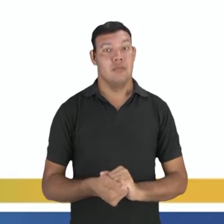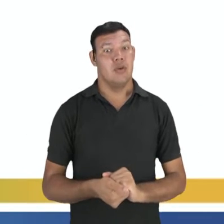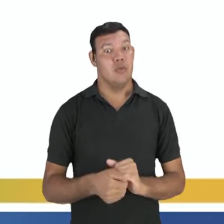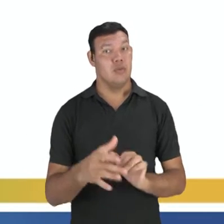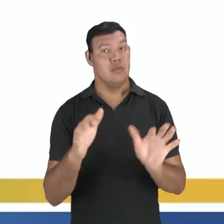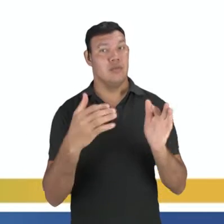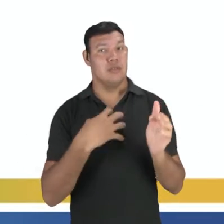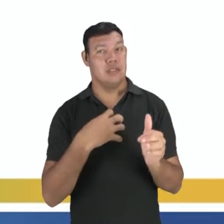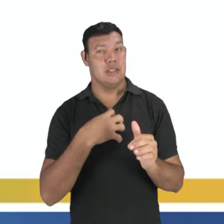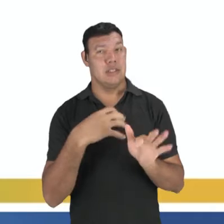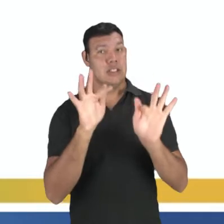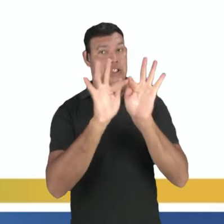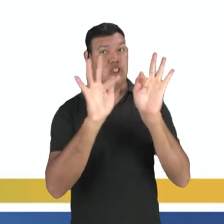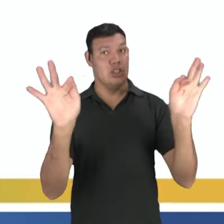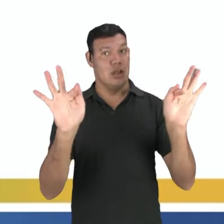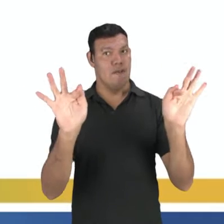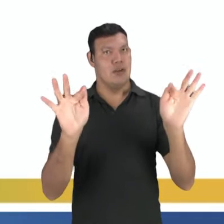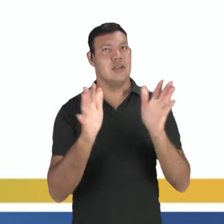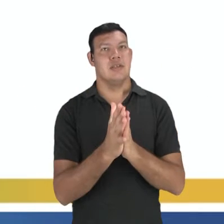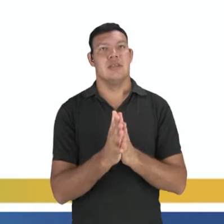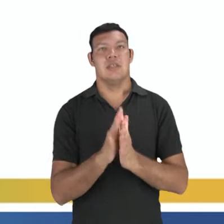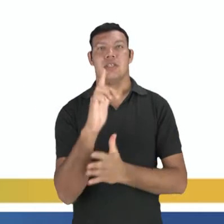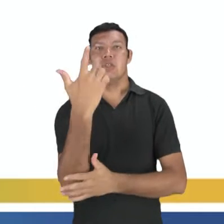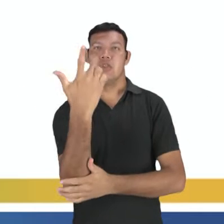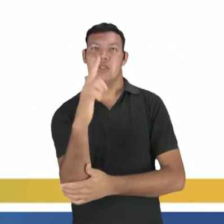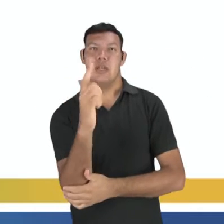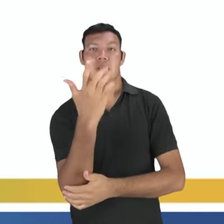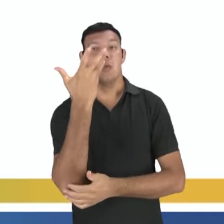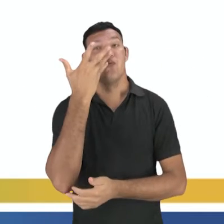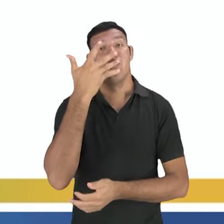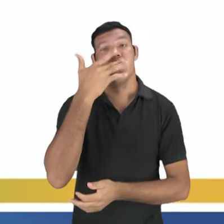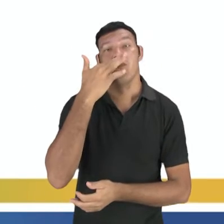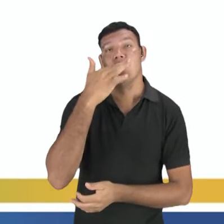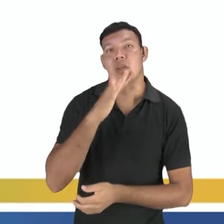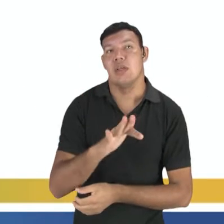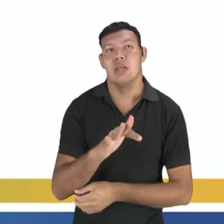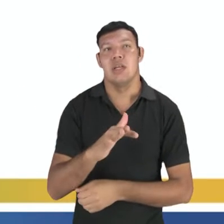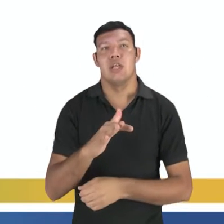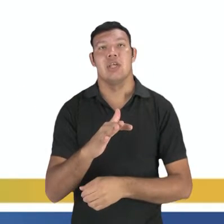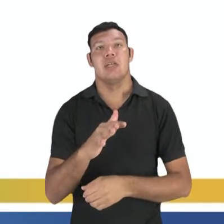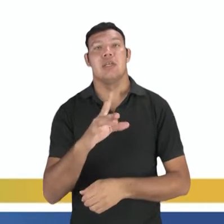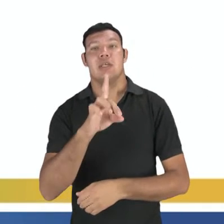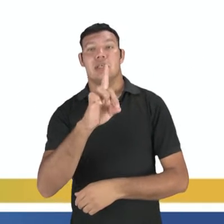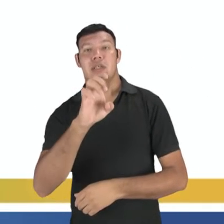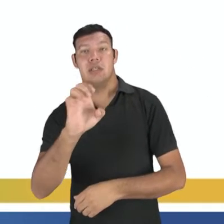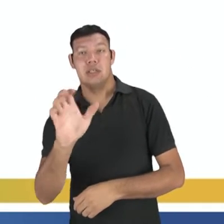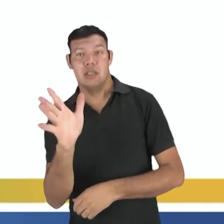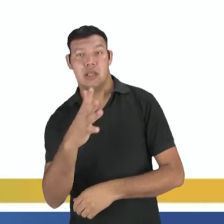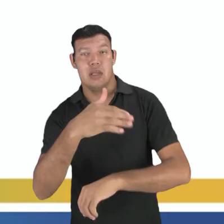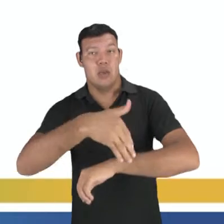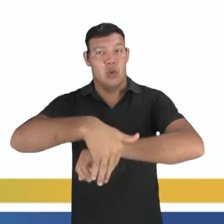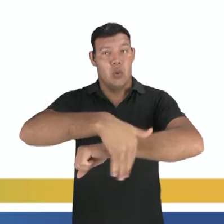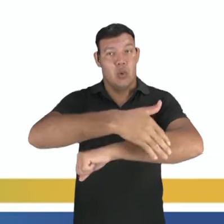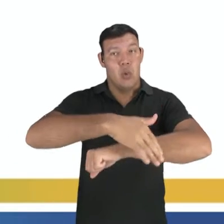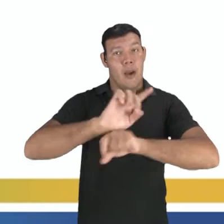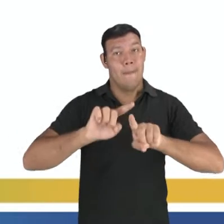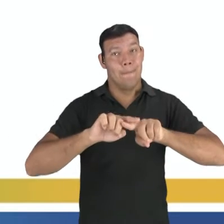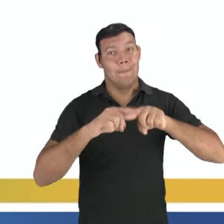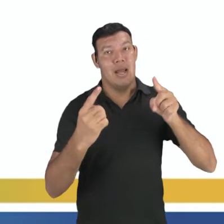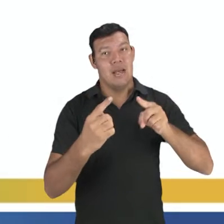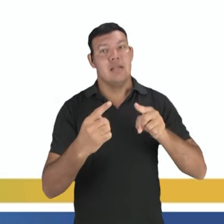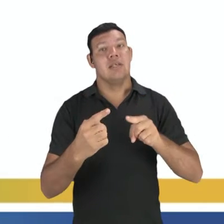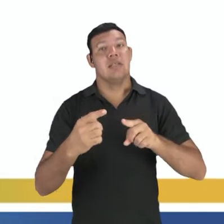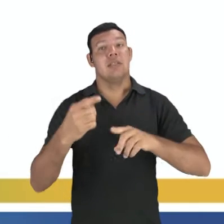de rua. Existem meninos na rua. Na